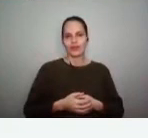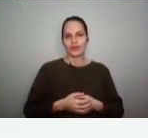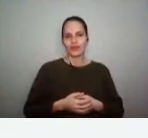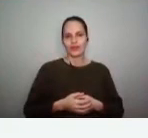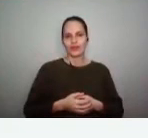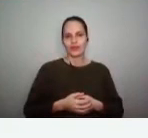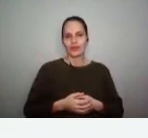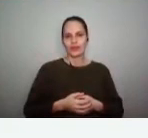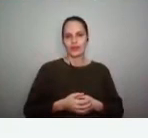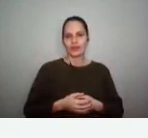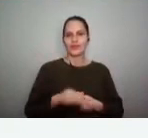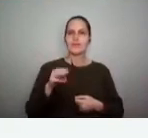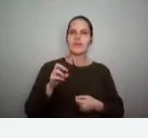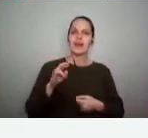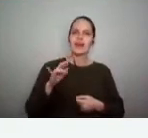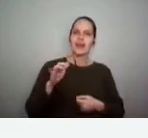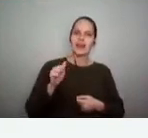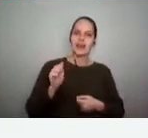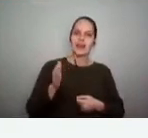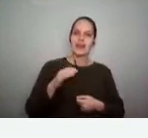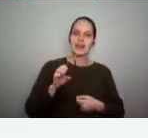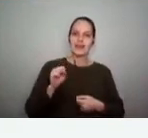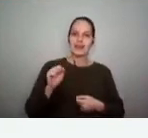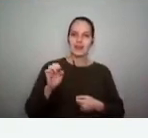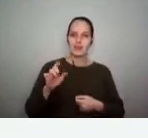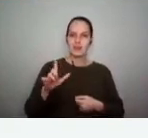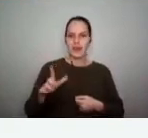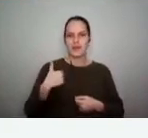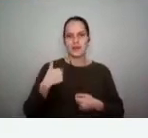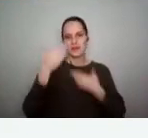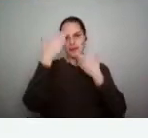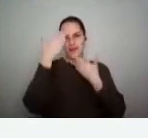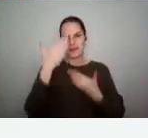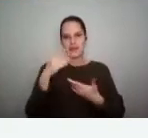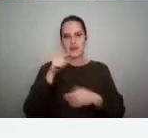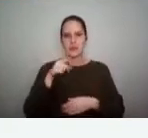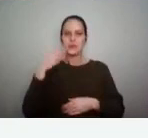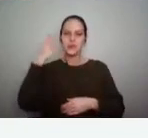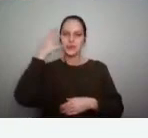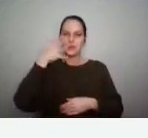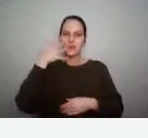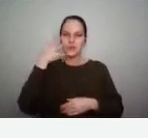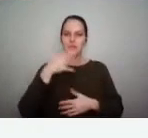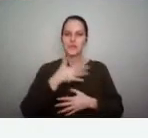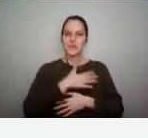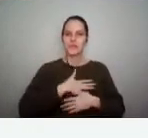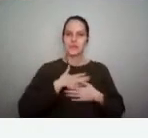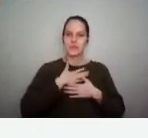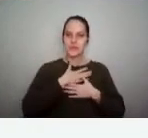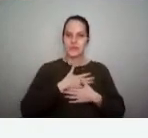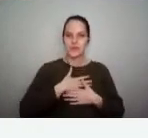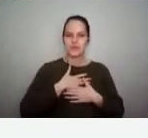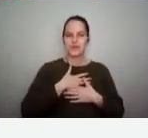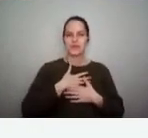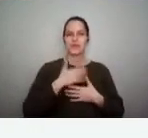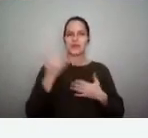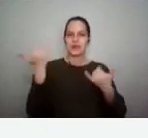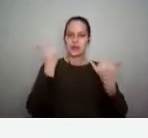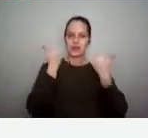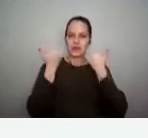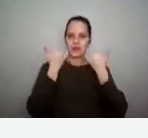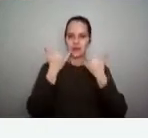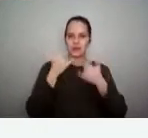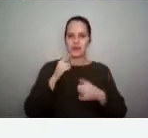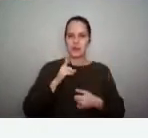Maria Isabel, agradeço demais a tua fala. Foi uma satisfação te ouvir também, né? Eu acho que o